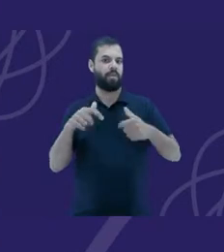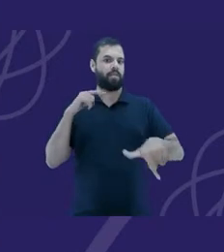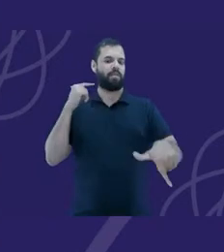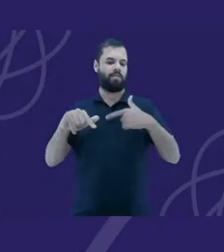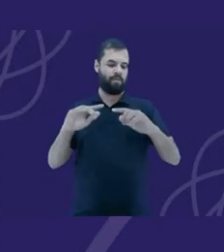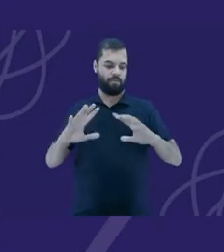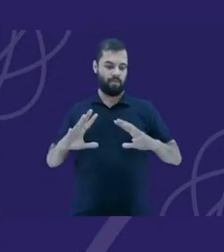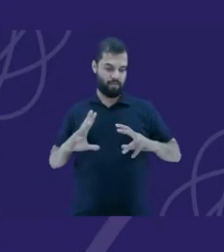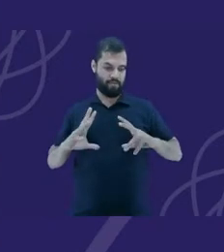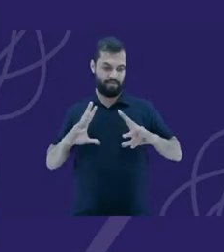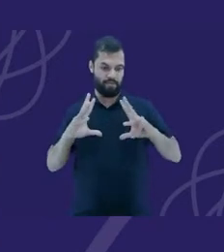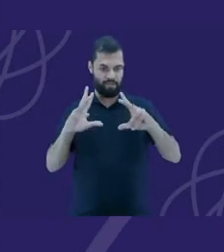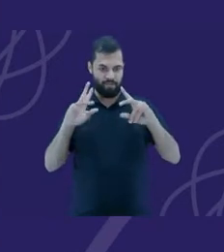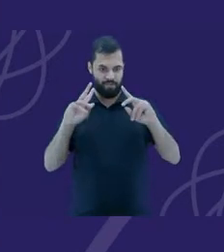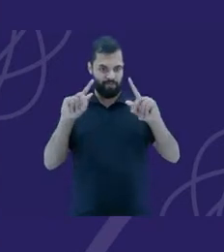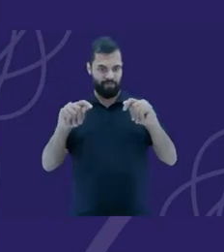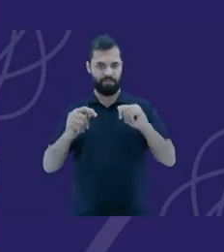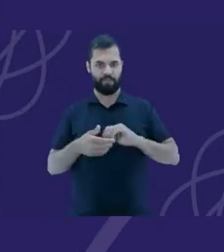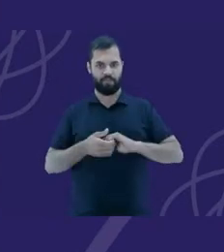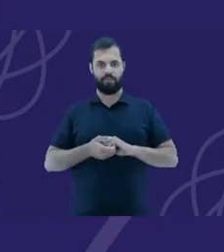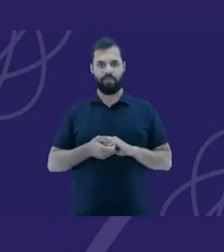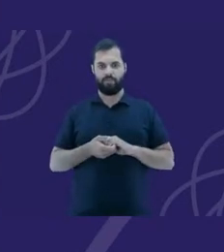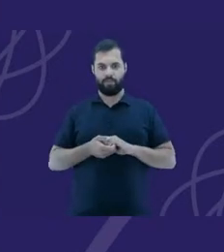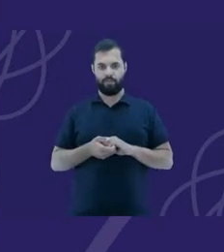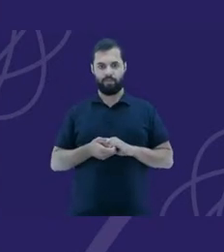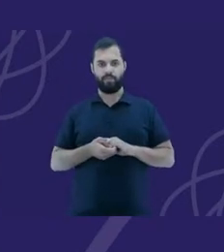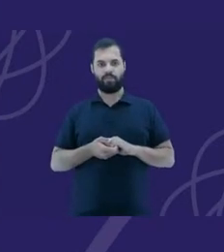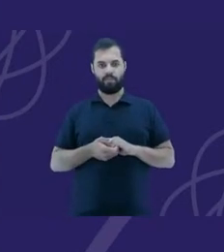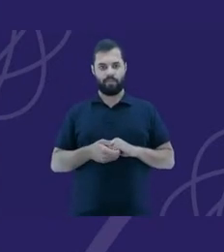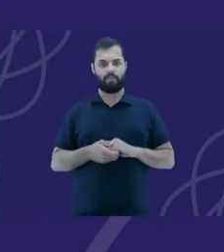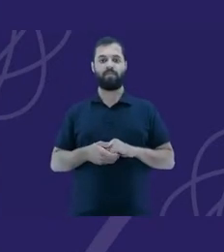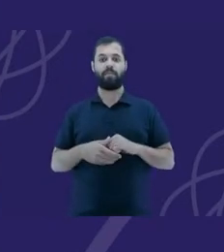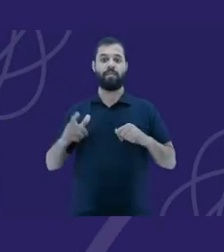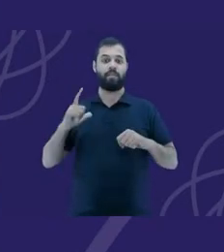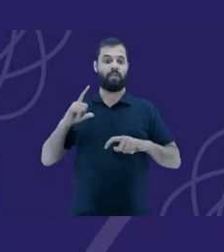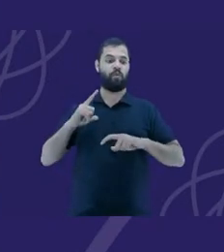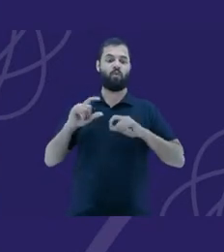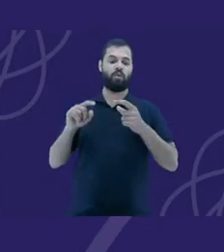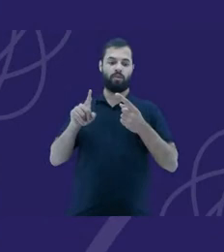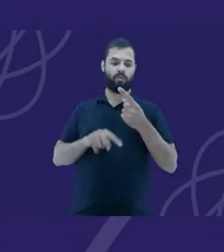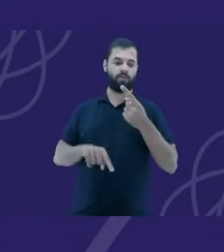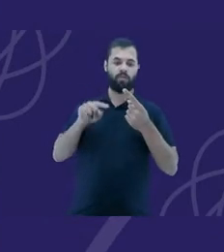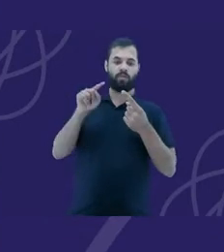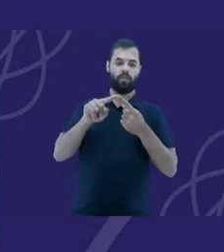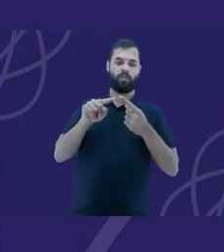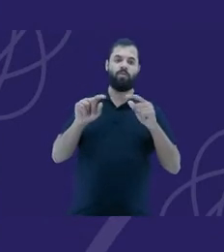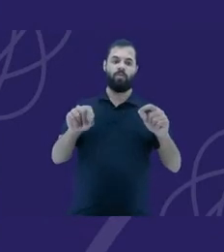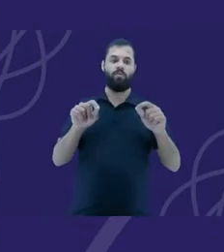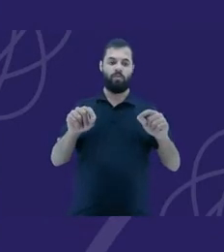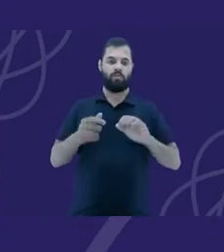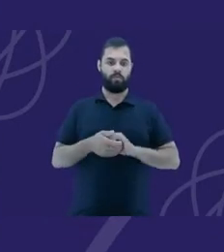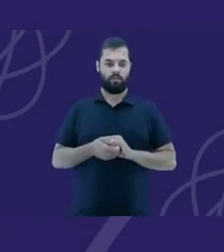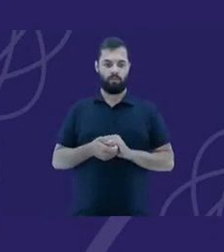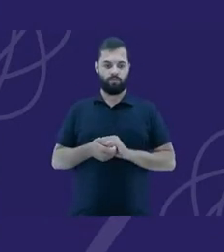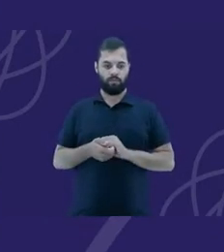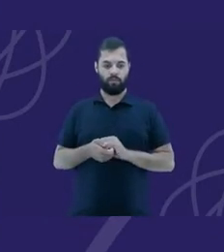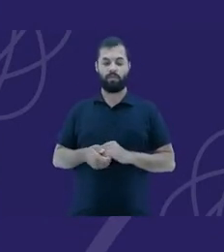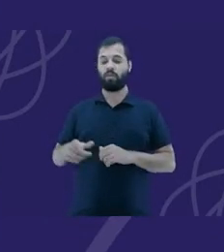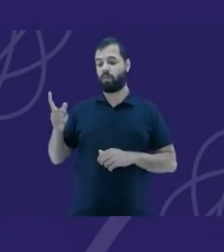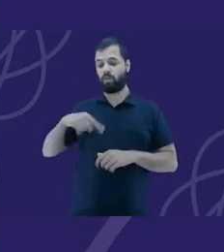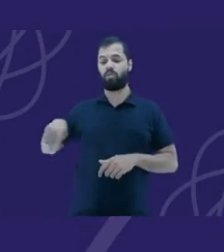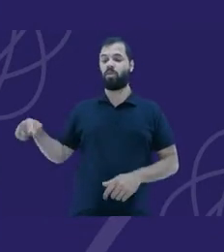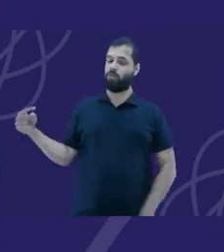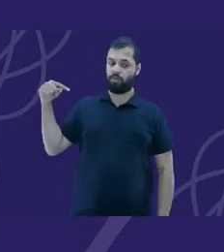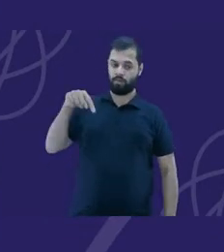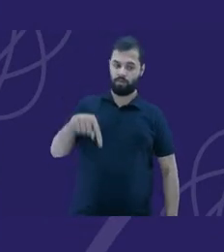relação a combater essa pandemia. E a gente está aqui nesse,